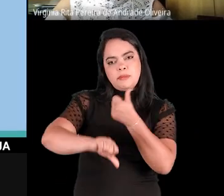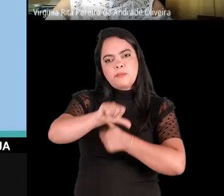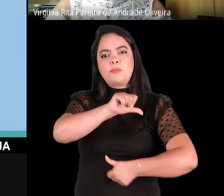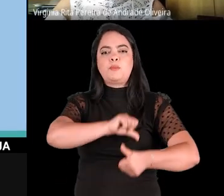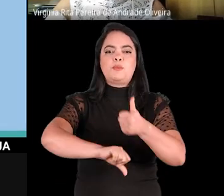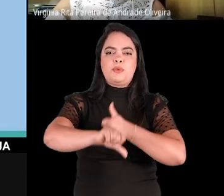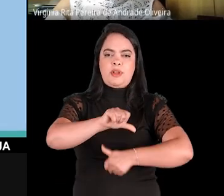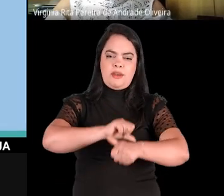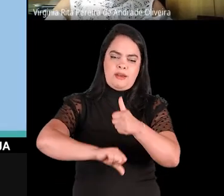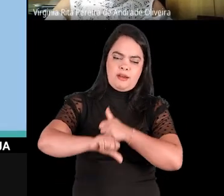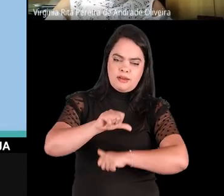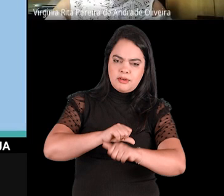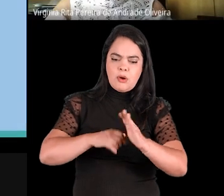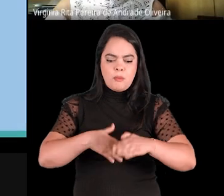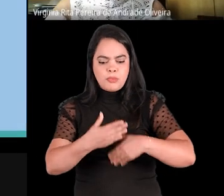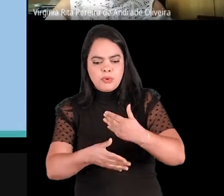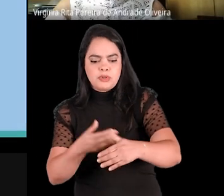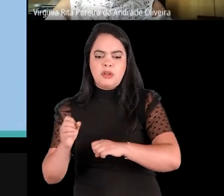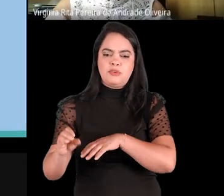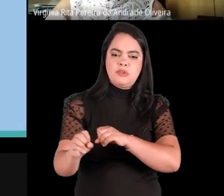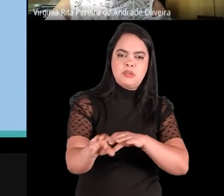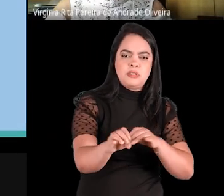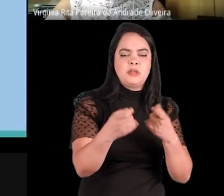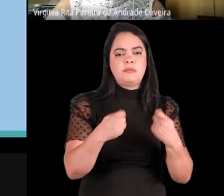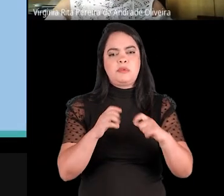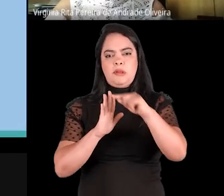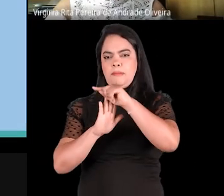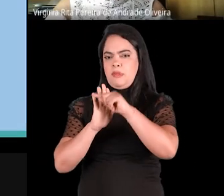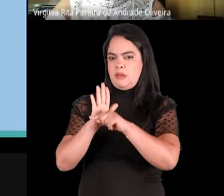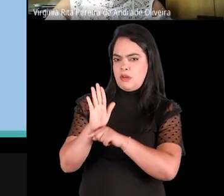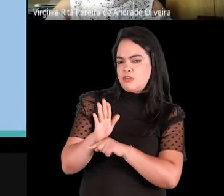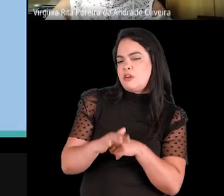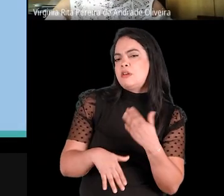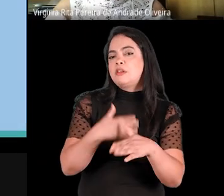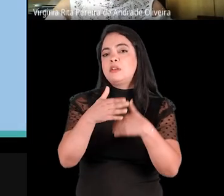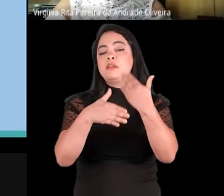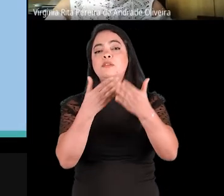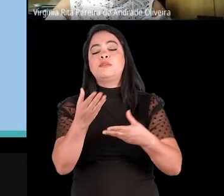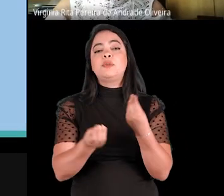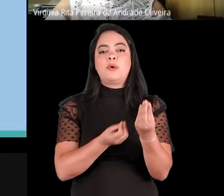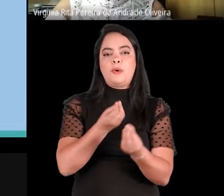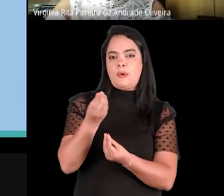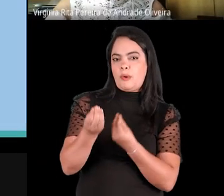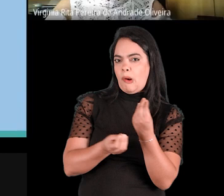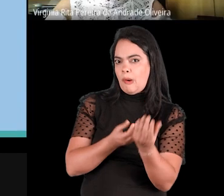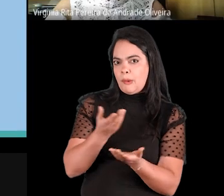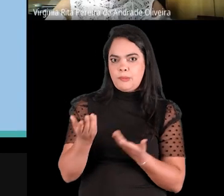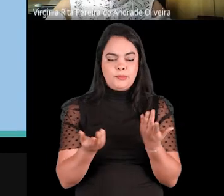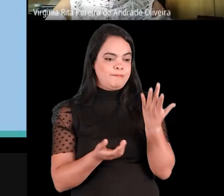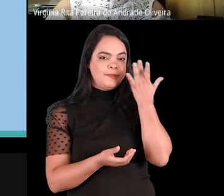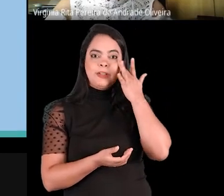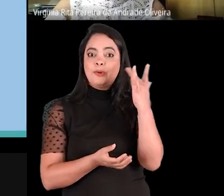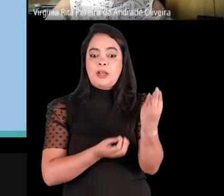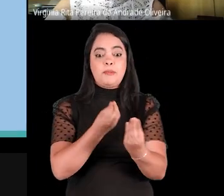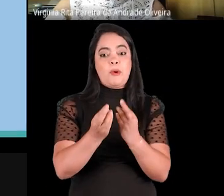modo que o processo de ensino seja planejado e desenvolvido a partir da imprevisibilidade das relações